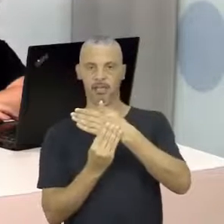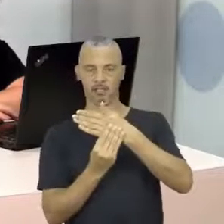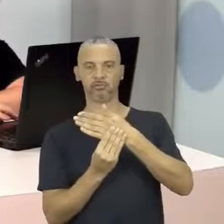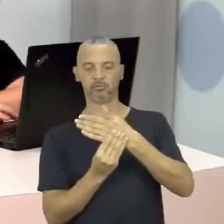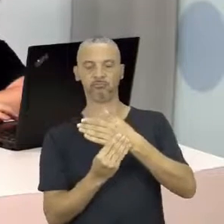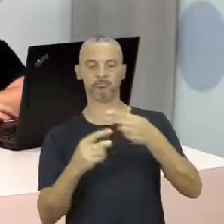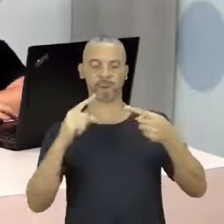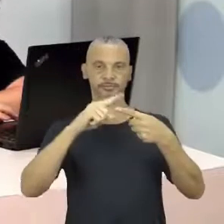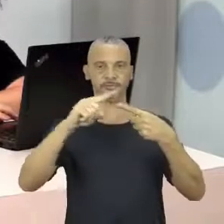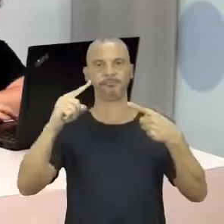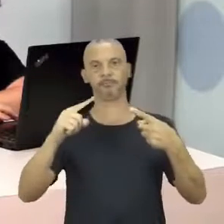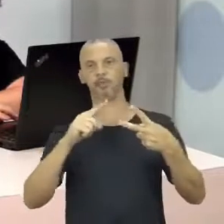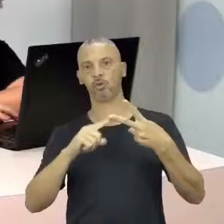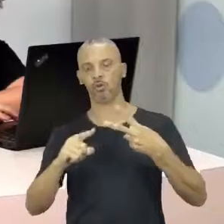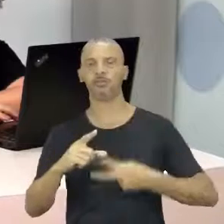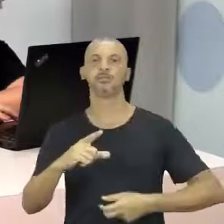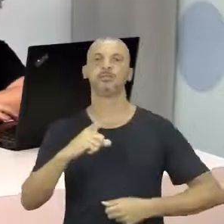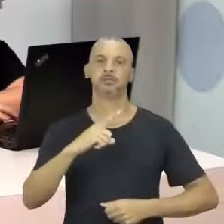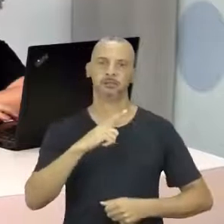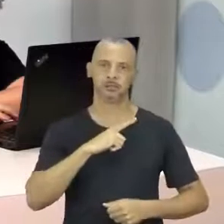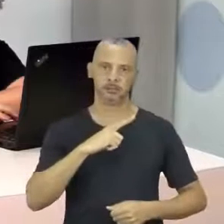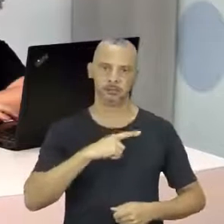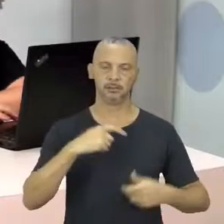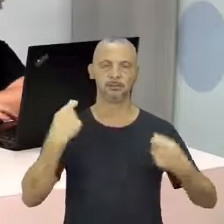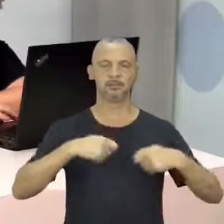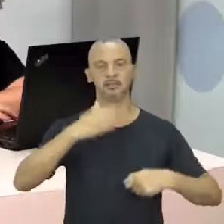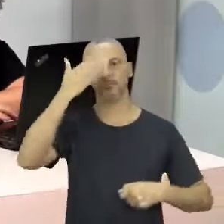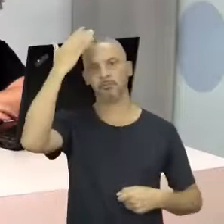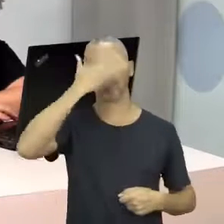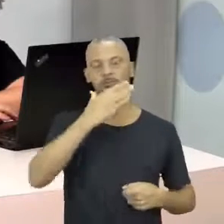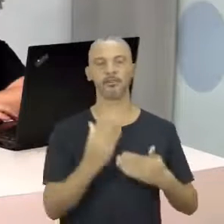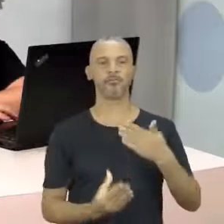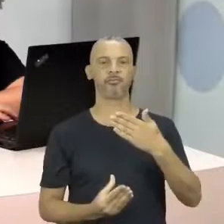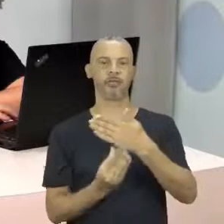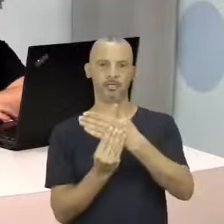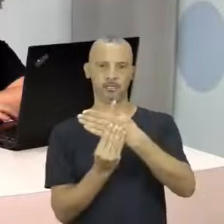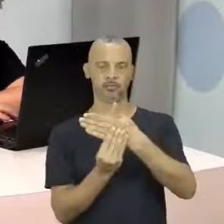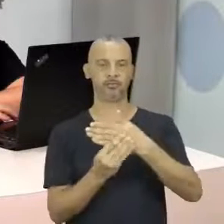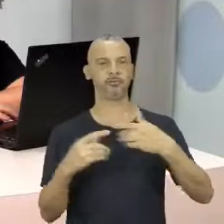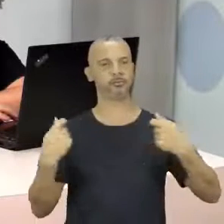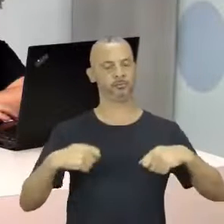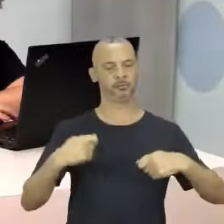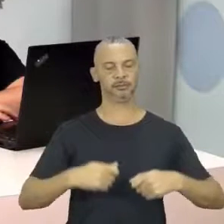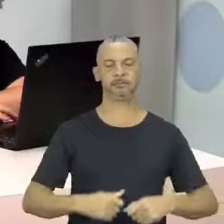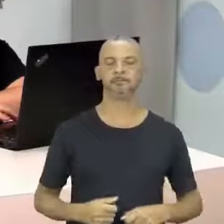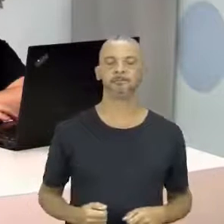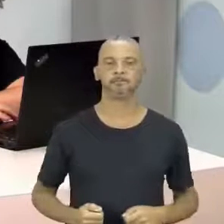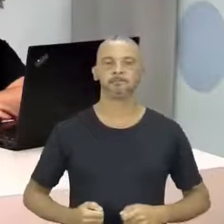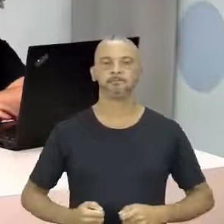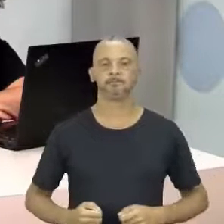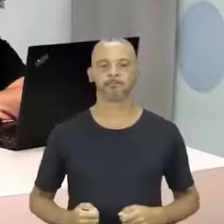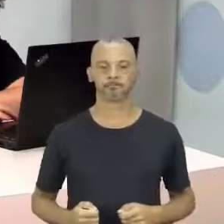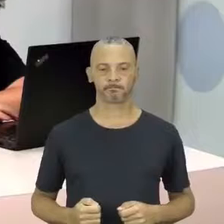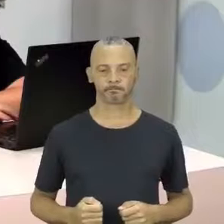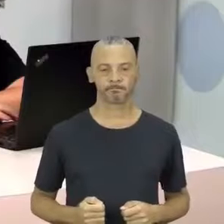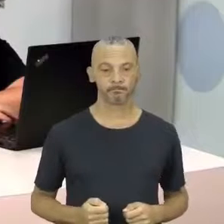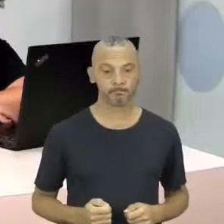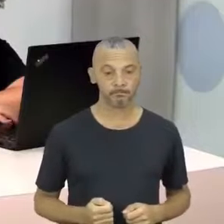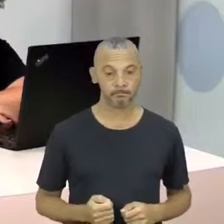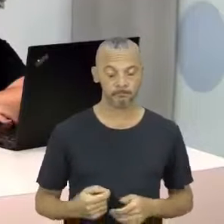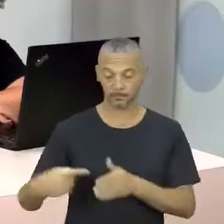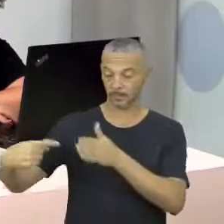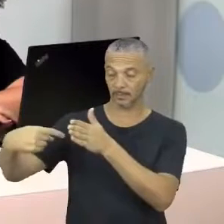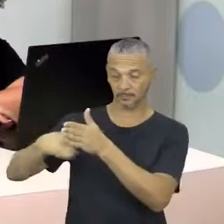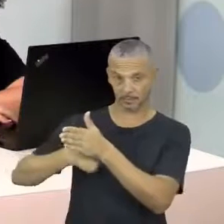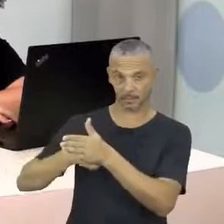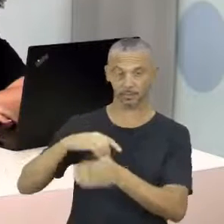ambas as formações. Aí vai ter que anexar o comprovante de formação de um e o comprovante de formação de outro. Bom, eu vi aqui uma pergunta